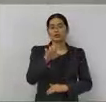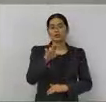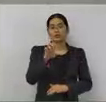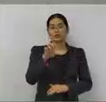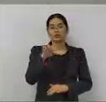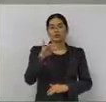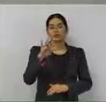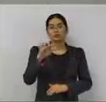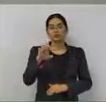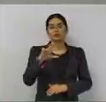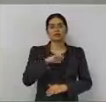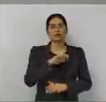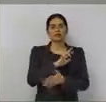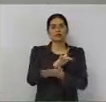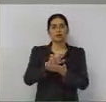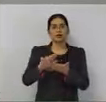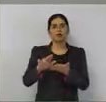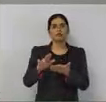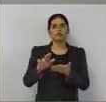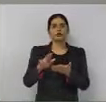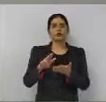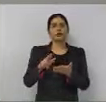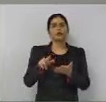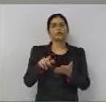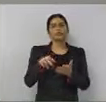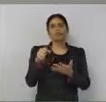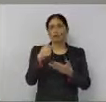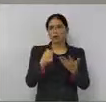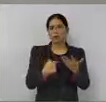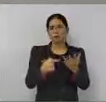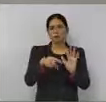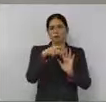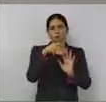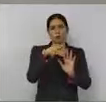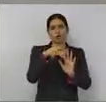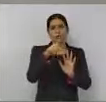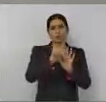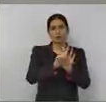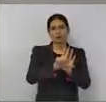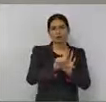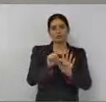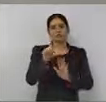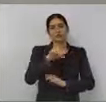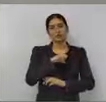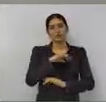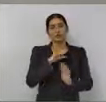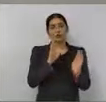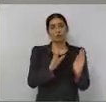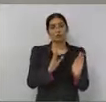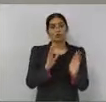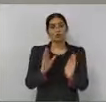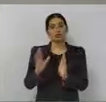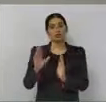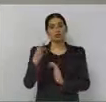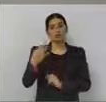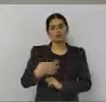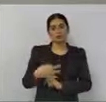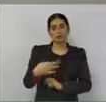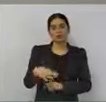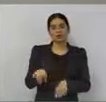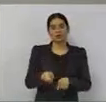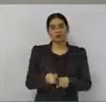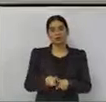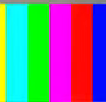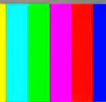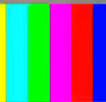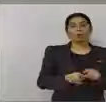vários parâmetros que nós temos que fazer o monitoramento, com a periodicidade adequada, conforme o plano que está sendo